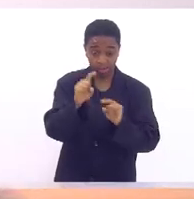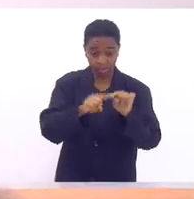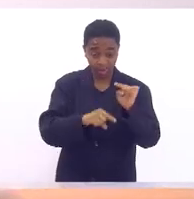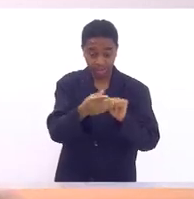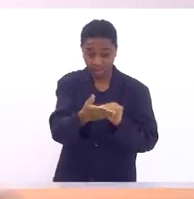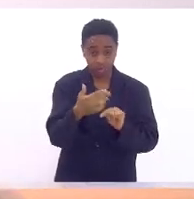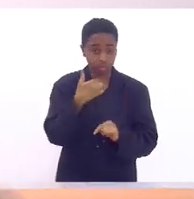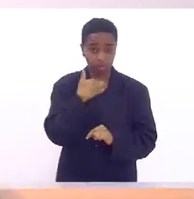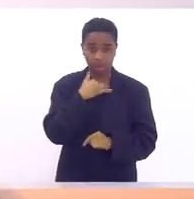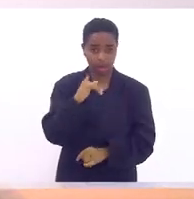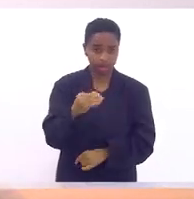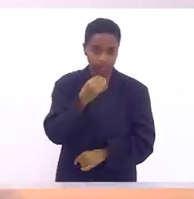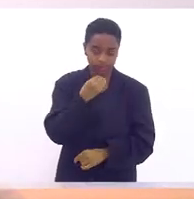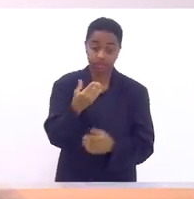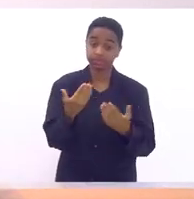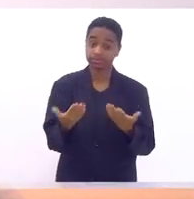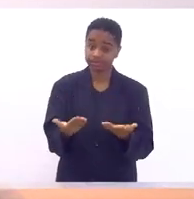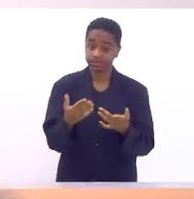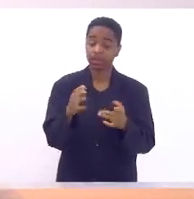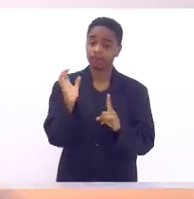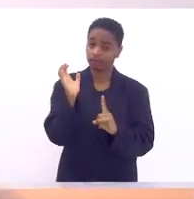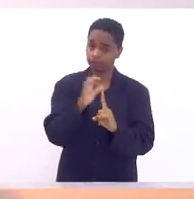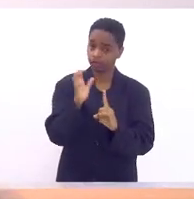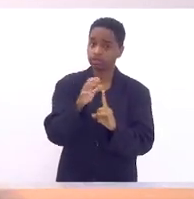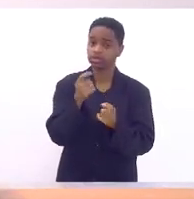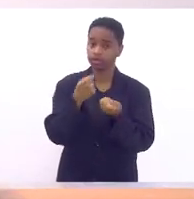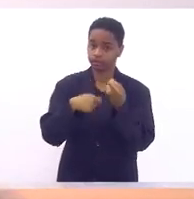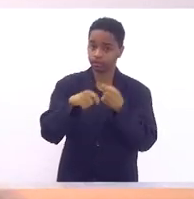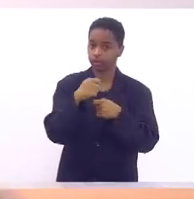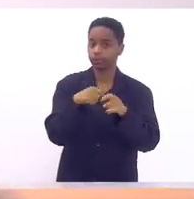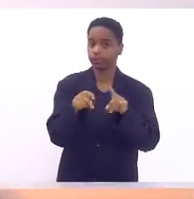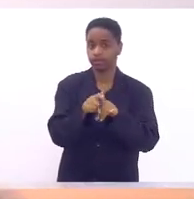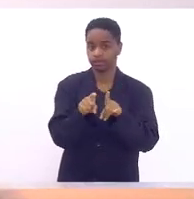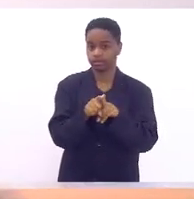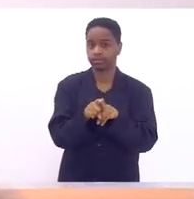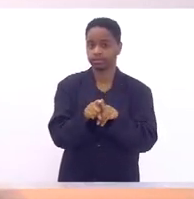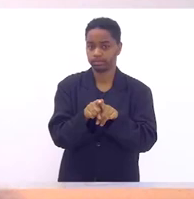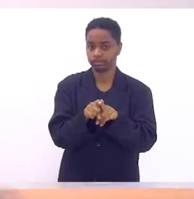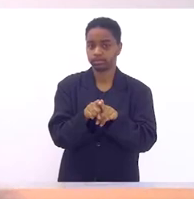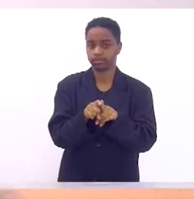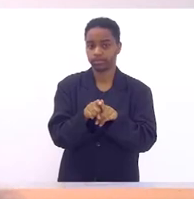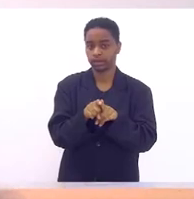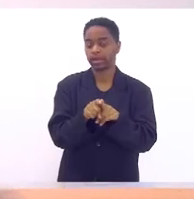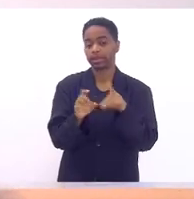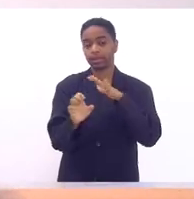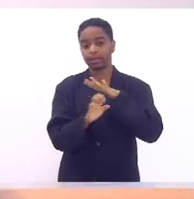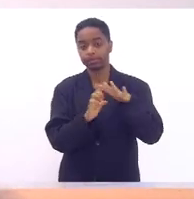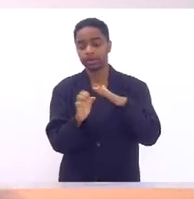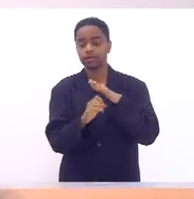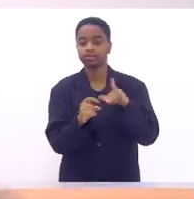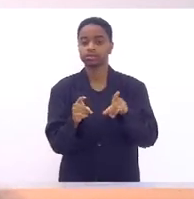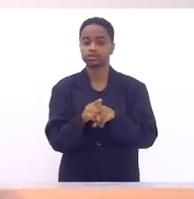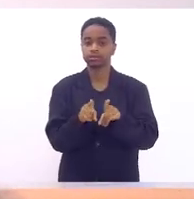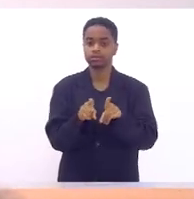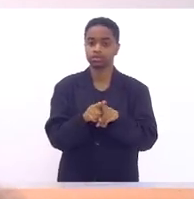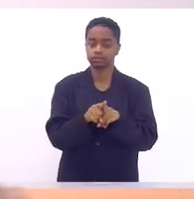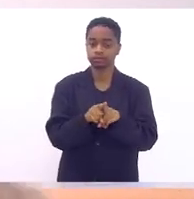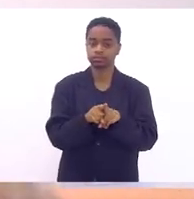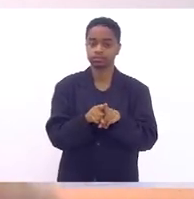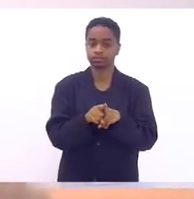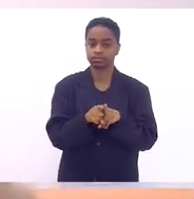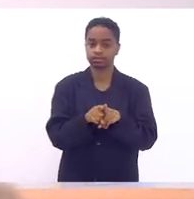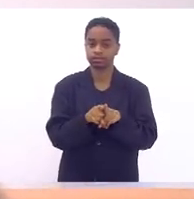reaproveitada então isso tem um impacto econômico muito grande pra empresa e pra própria eh